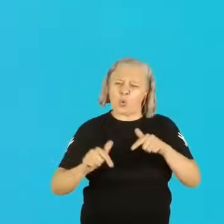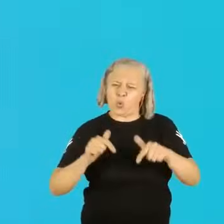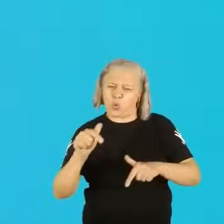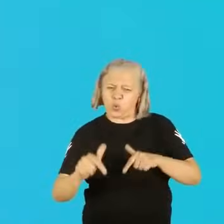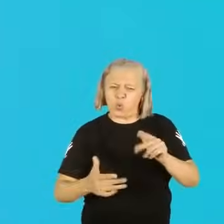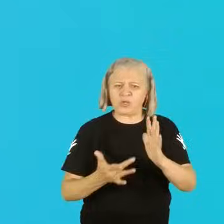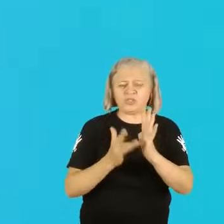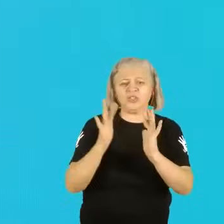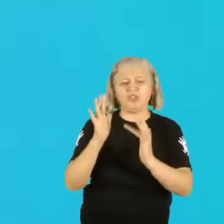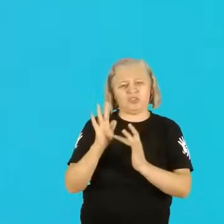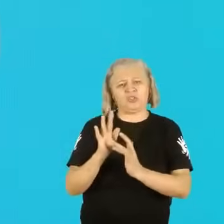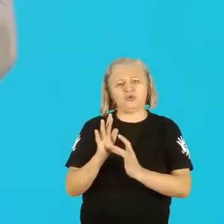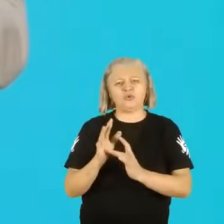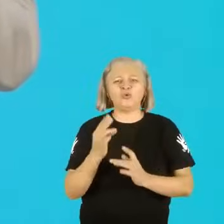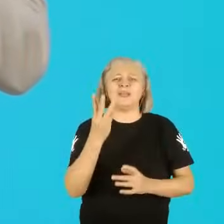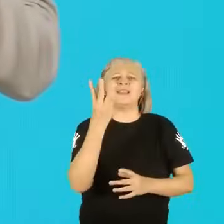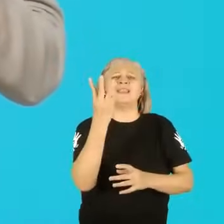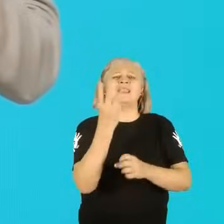extenso,